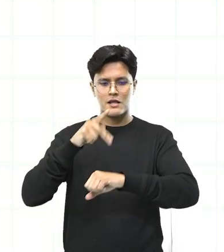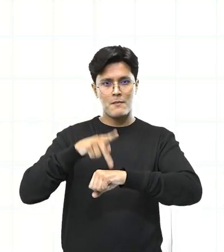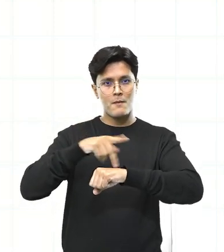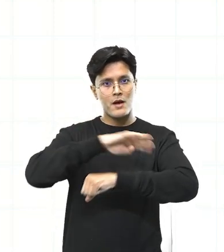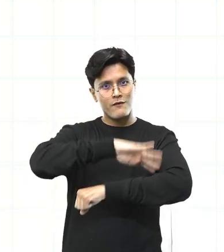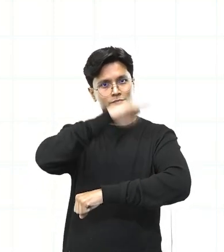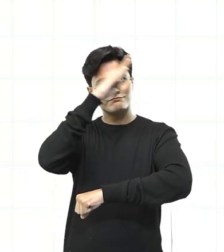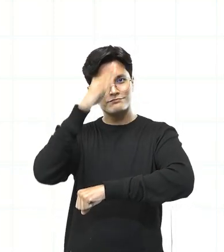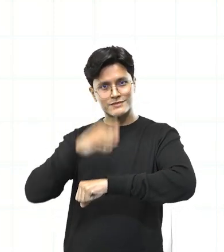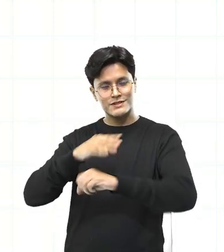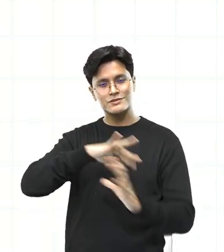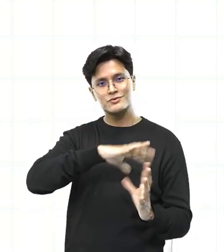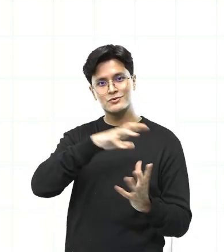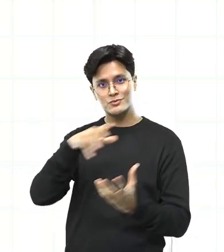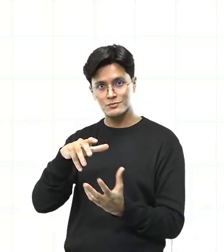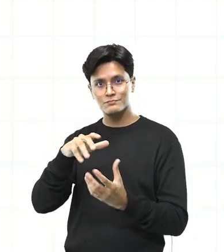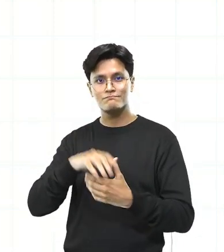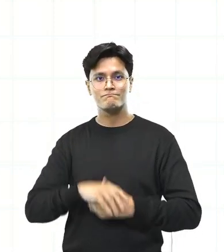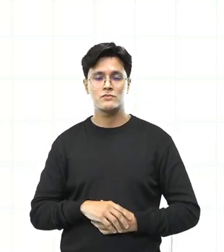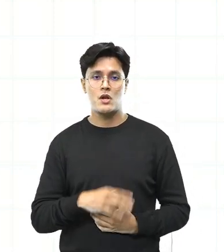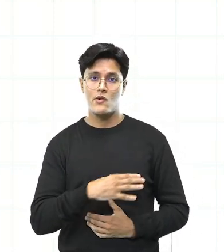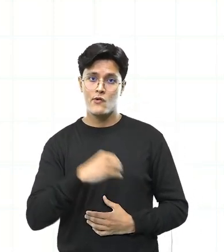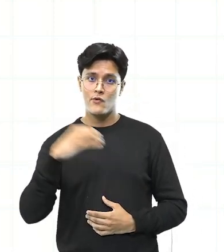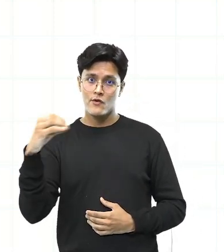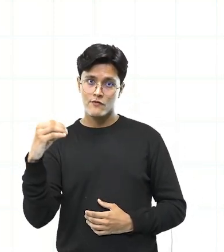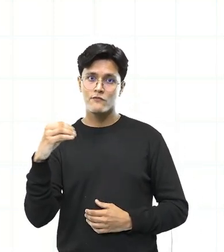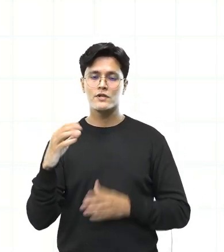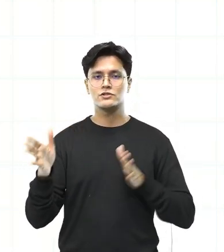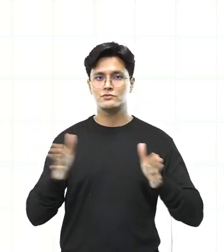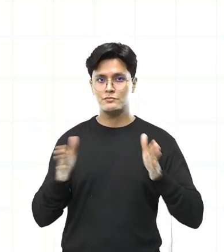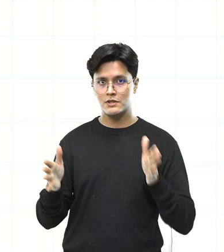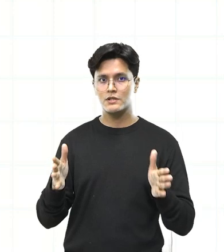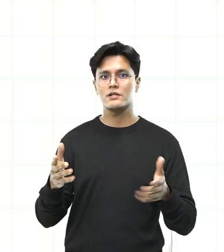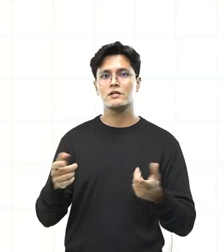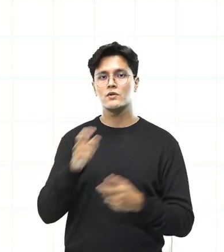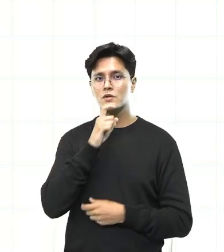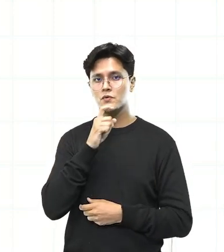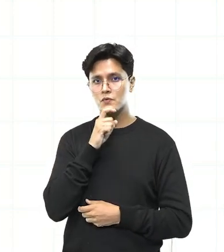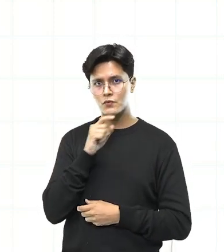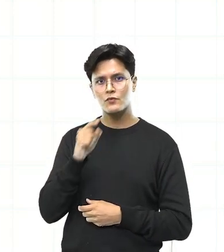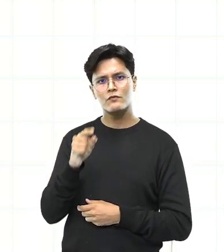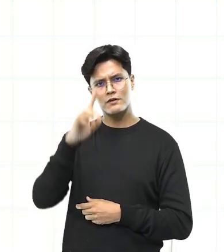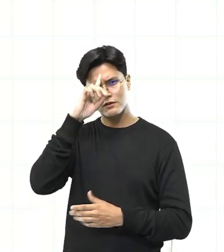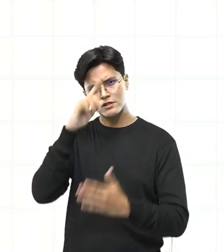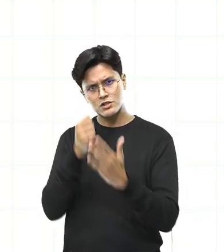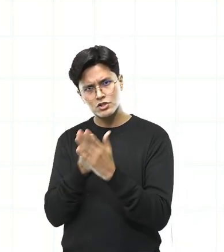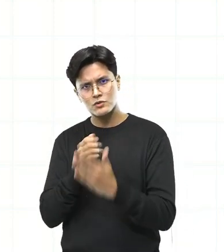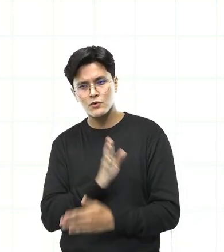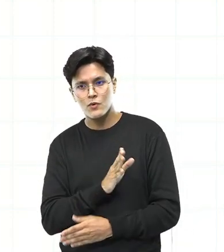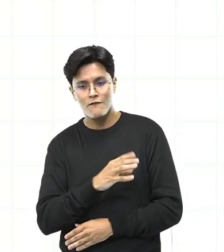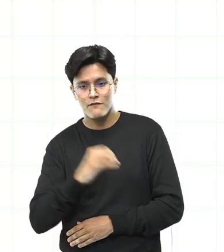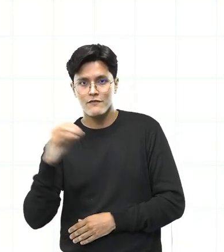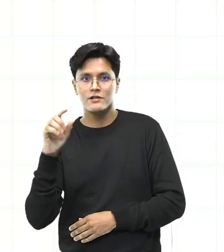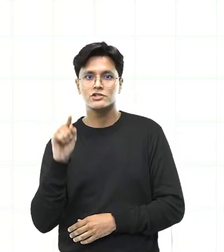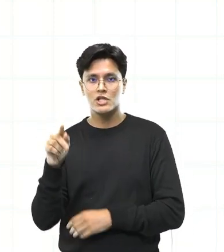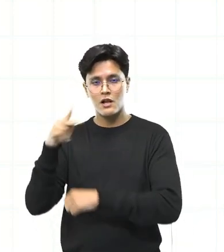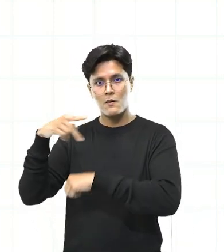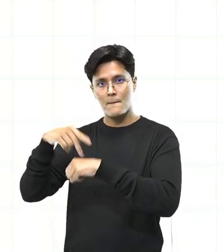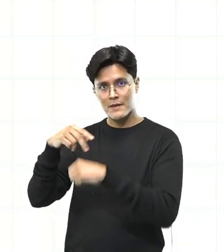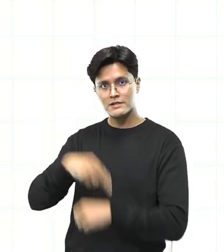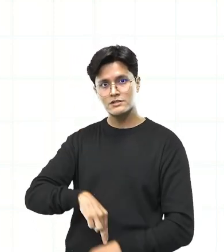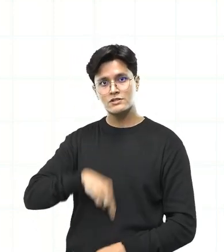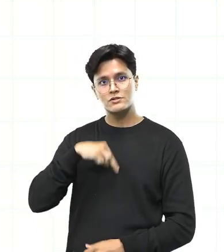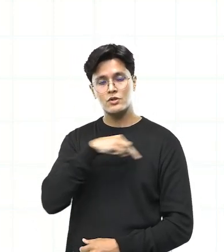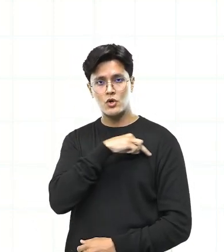Em sua viagem de inverno, porém, decidiram ir à Noruega, não para vencer uma delas.